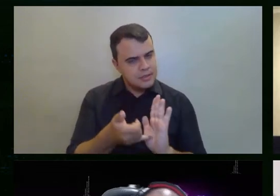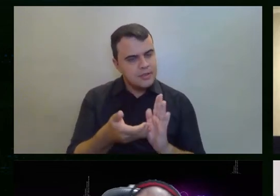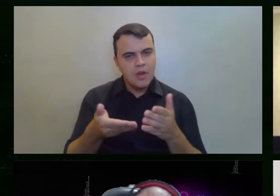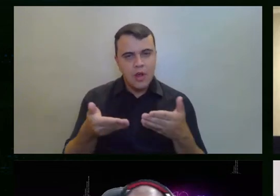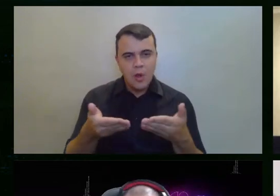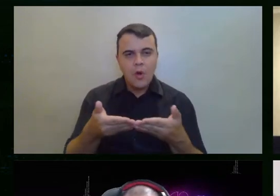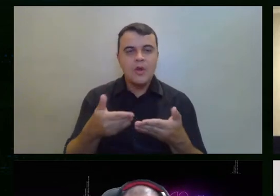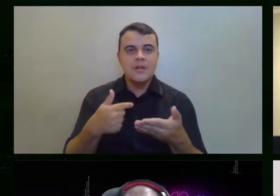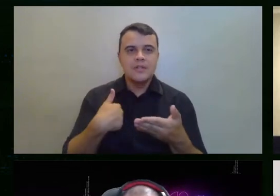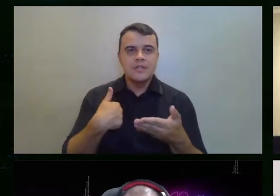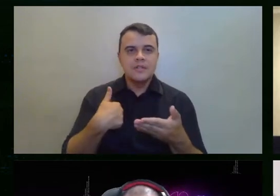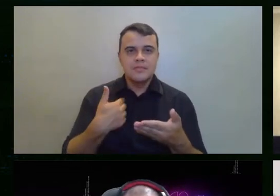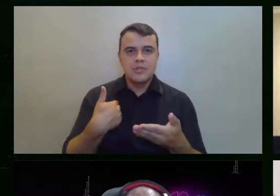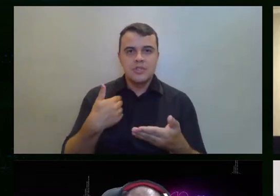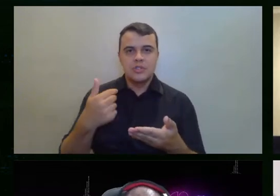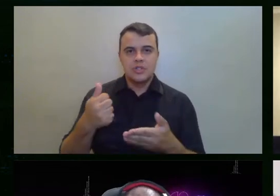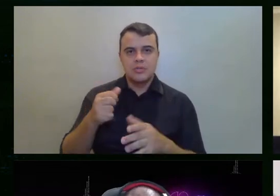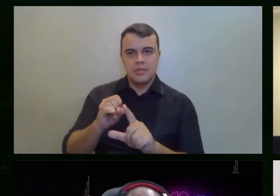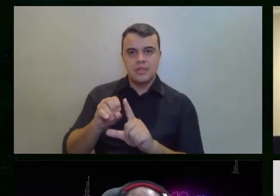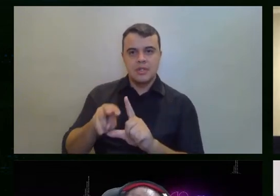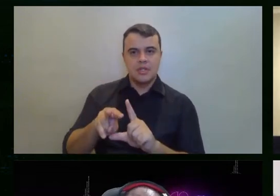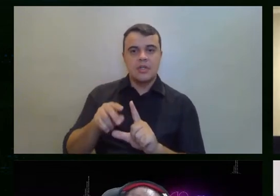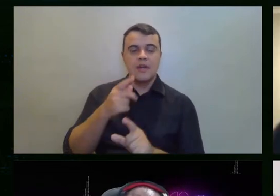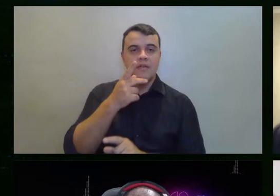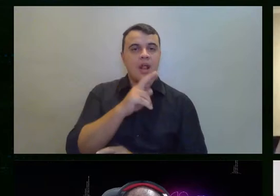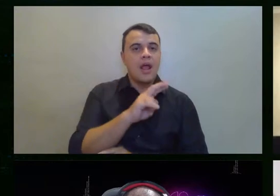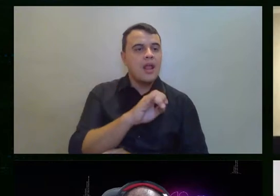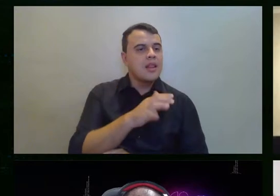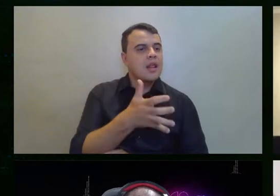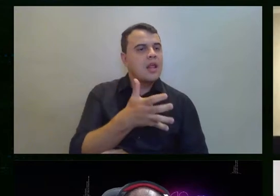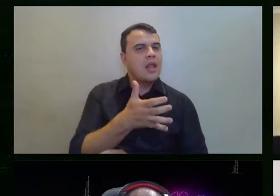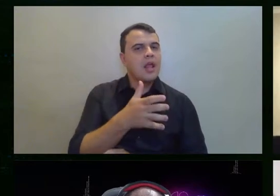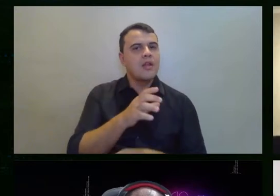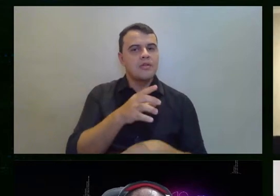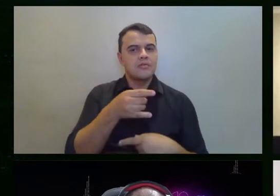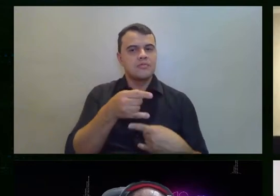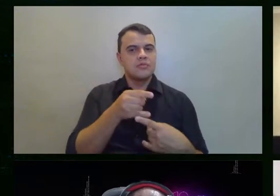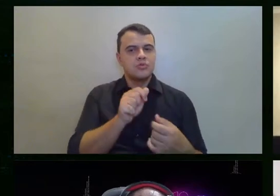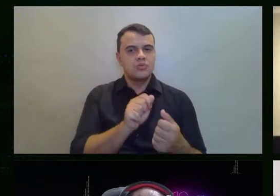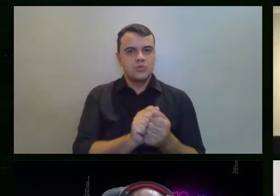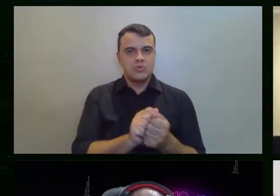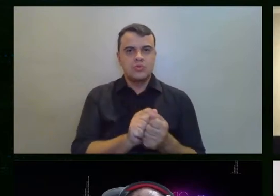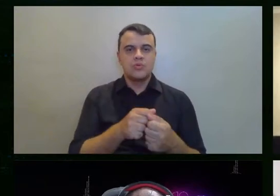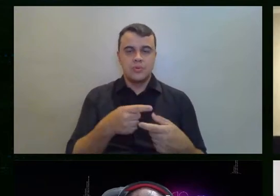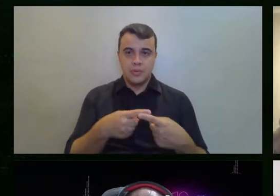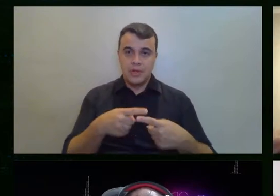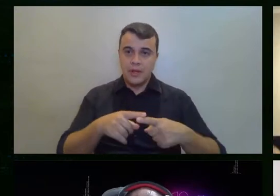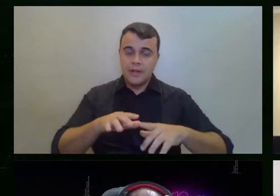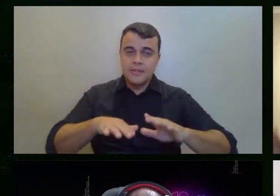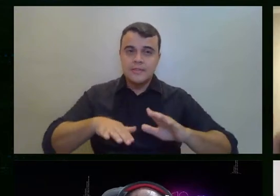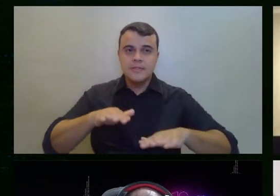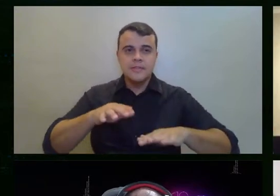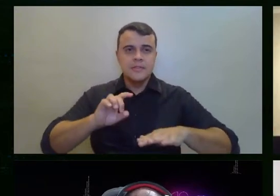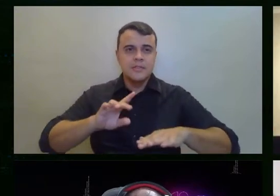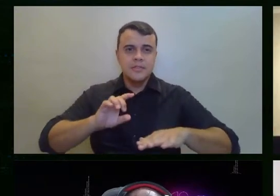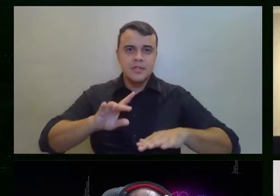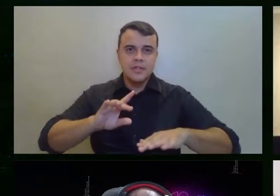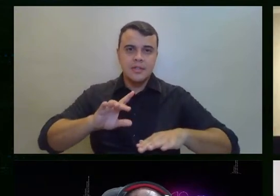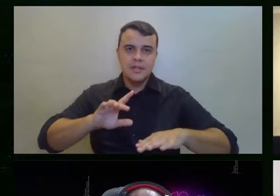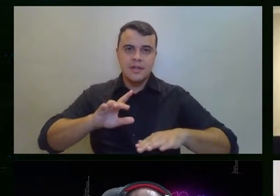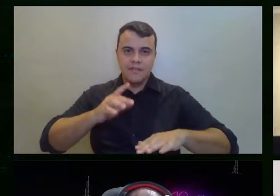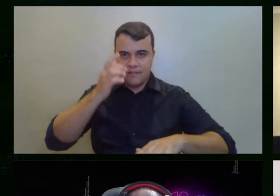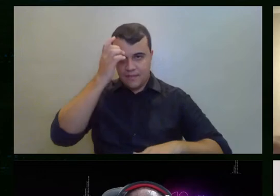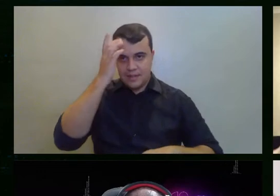se inscreva e me chama no Linkedin falando Renan quero essa mentoria porque também não nada na vida pode ser